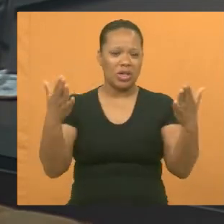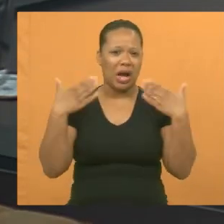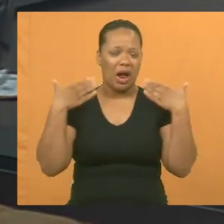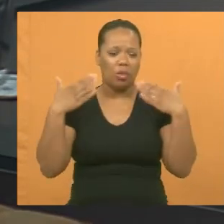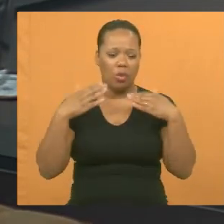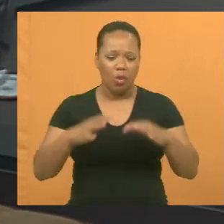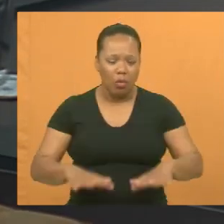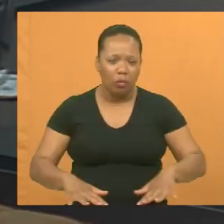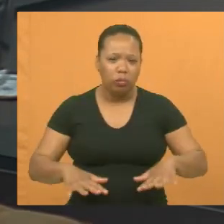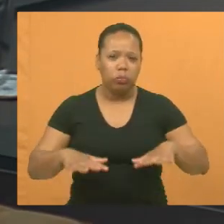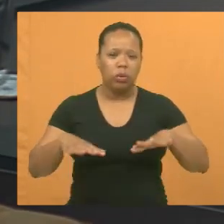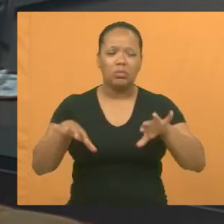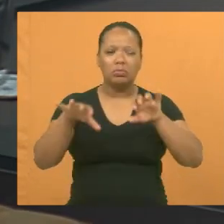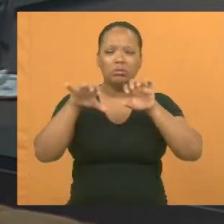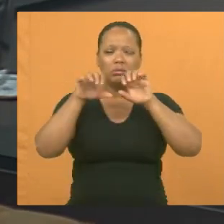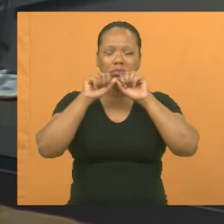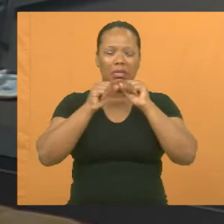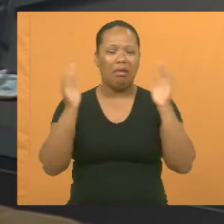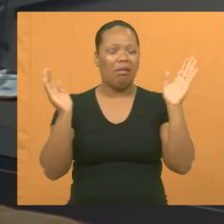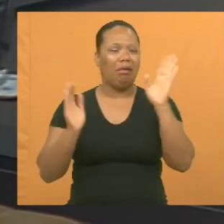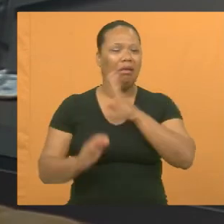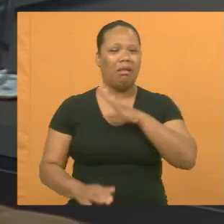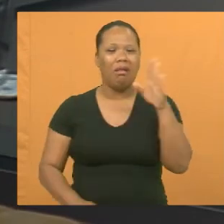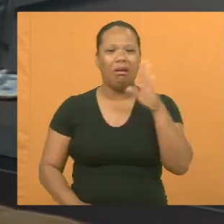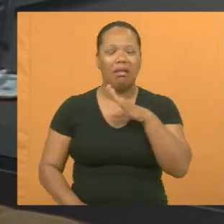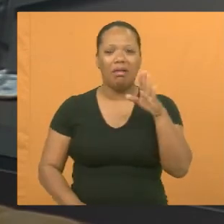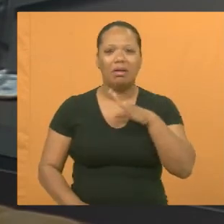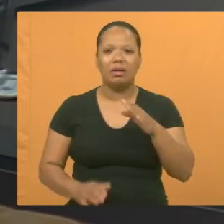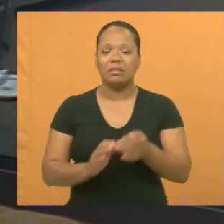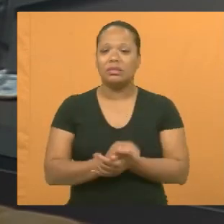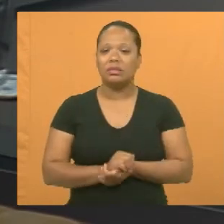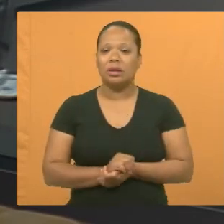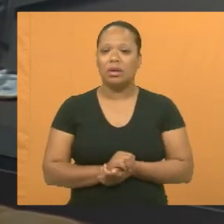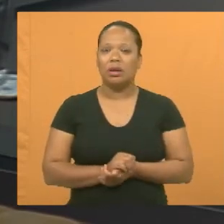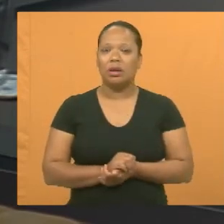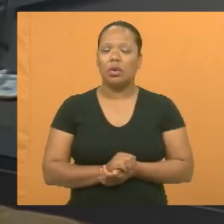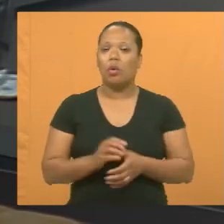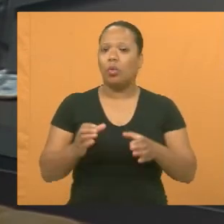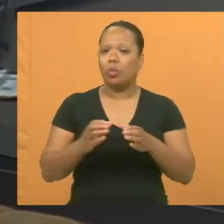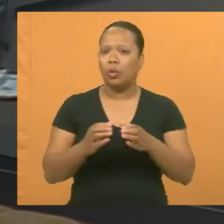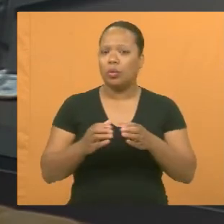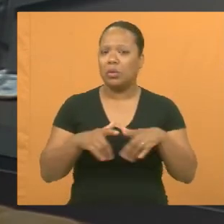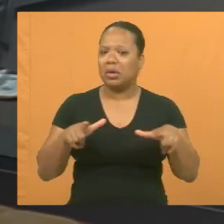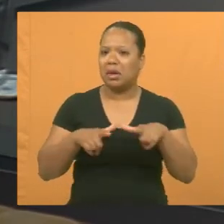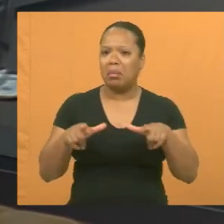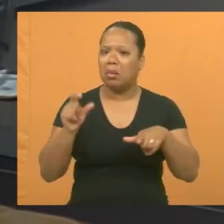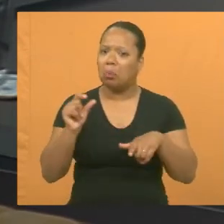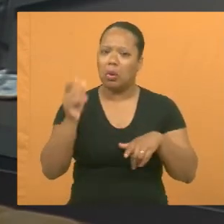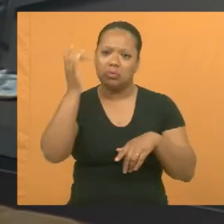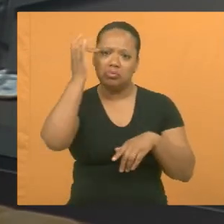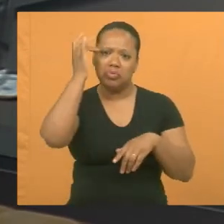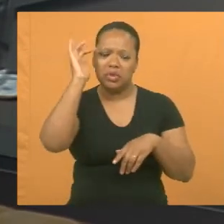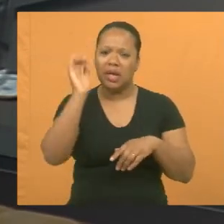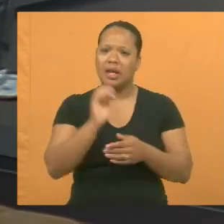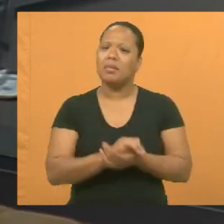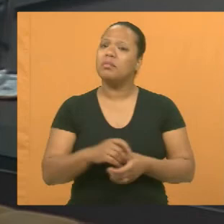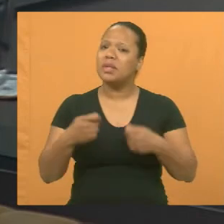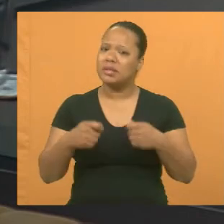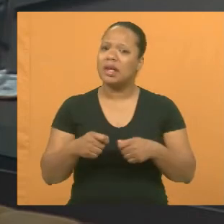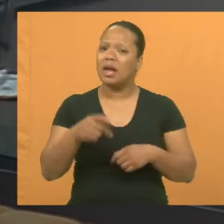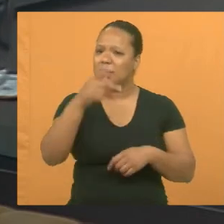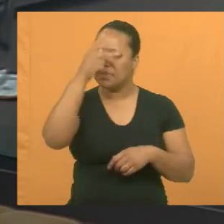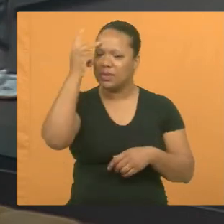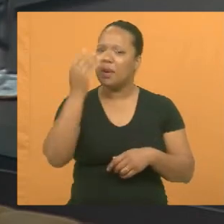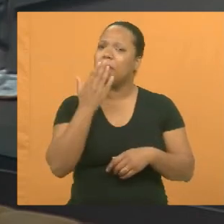pessoas têm reclamado muito em relação a isso. Não sei se a equipe que faz esse trabalho é muito pouca, mas realmente a cobrança é muito grande dos munícipes,